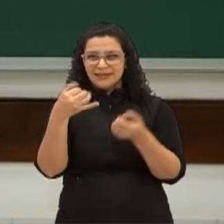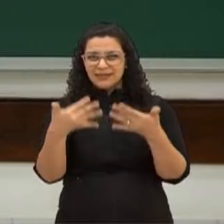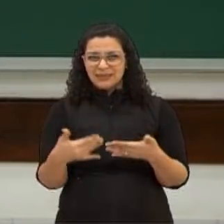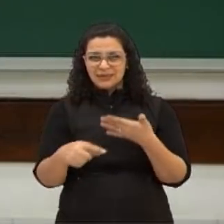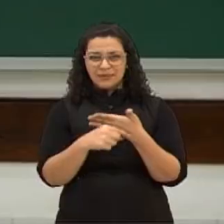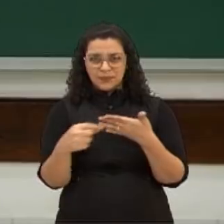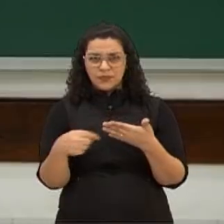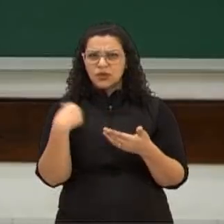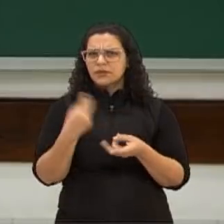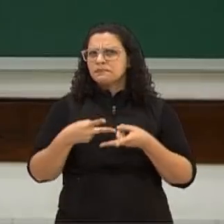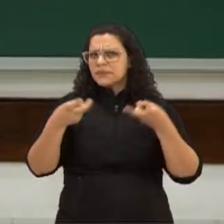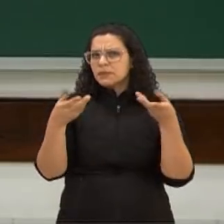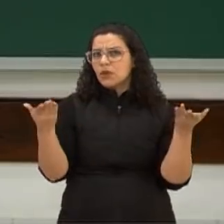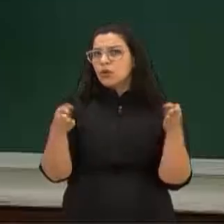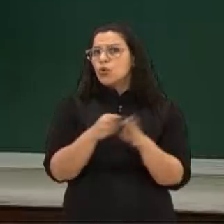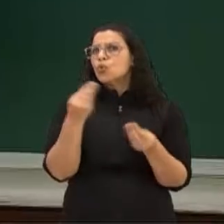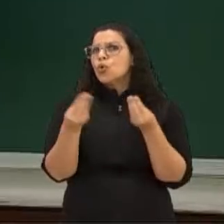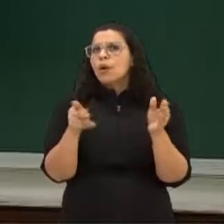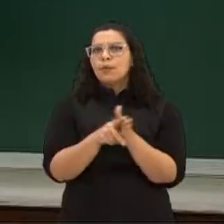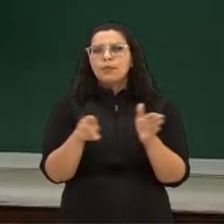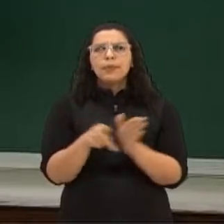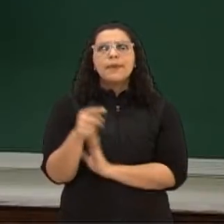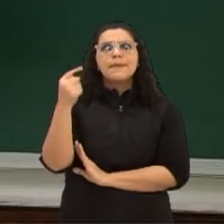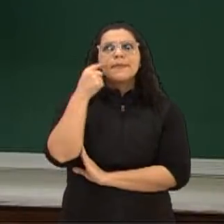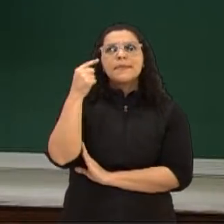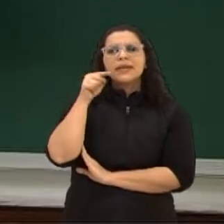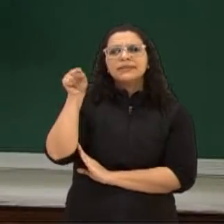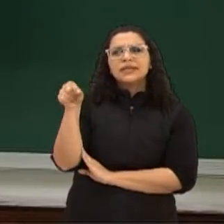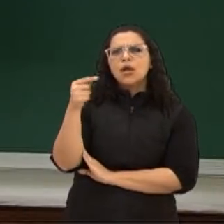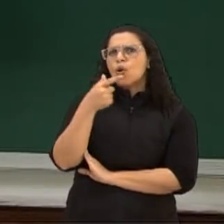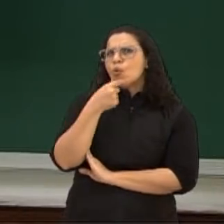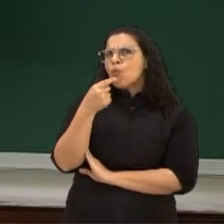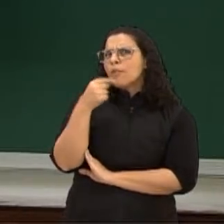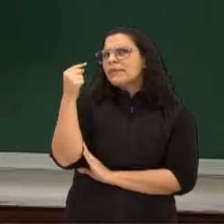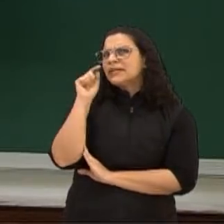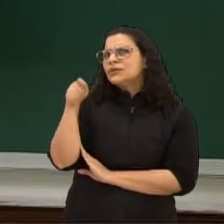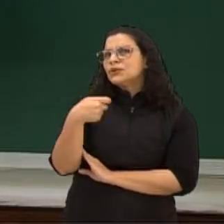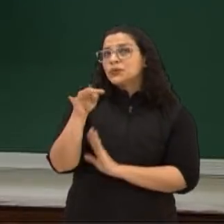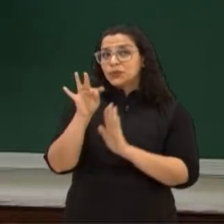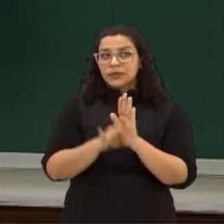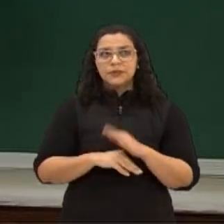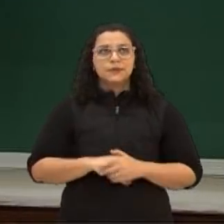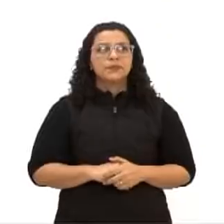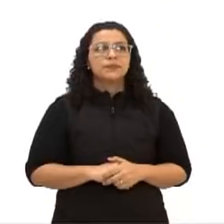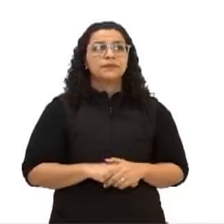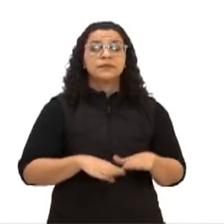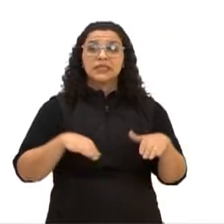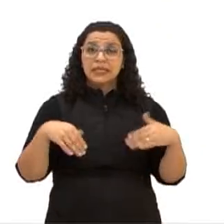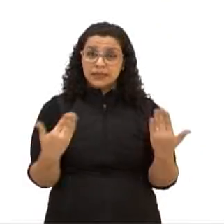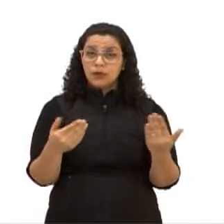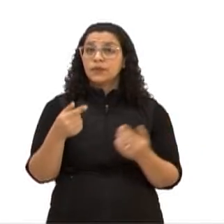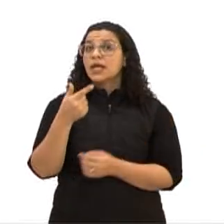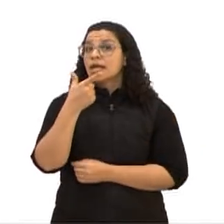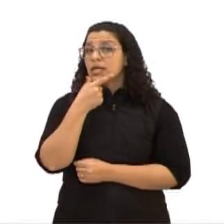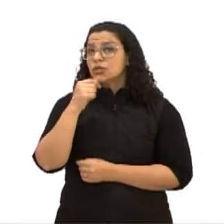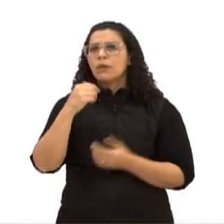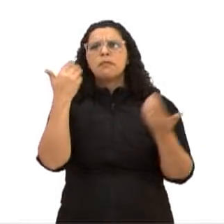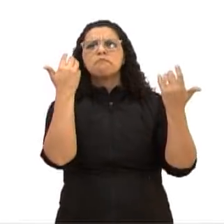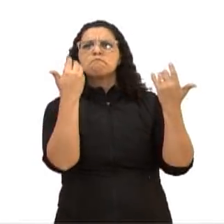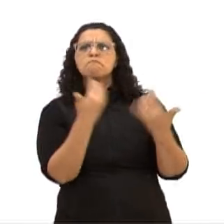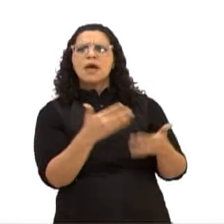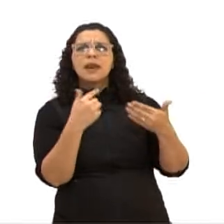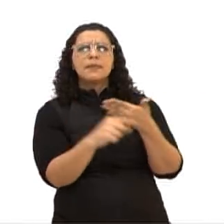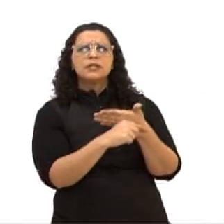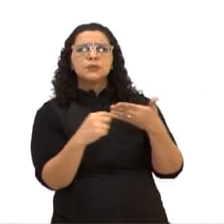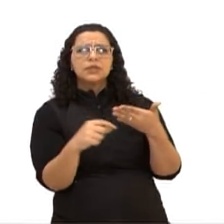nós percebermos como será que pensam a respeito do texto, ok? Então, parabéns